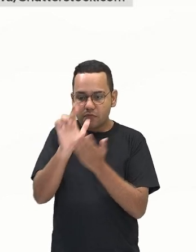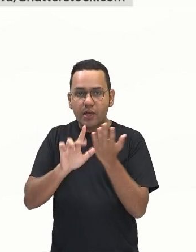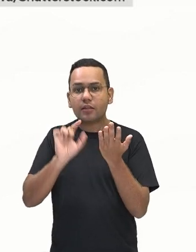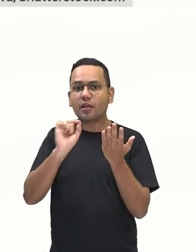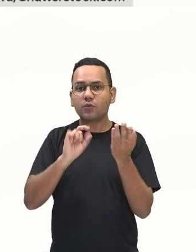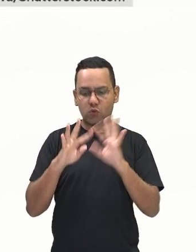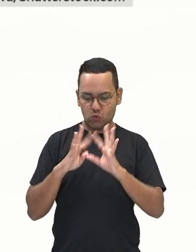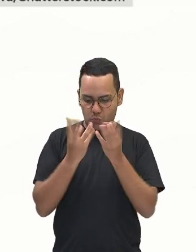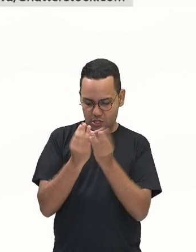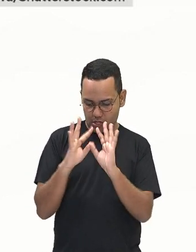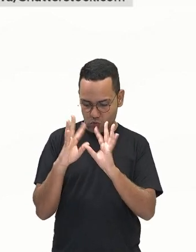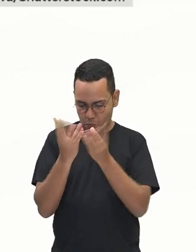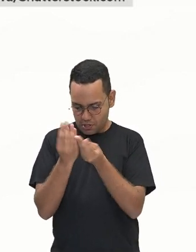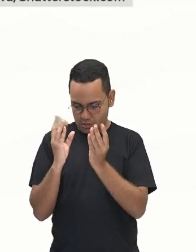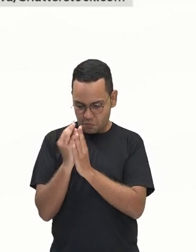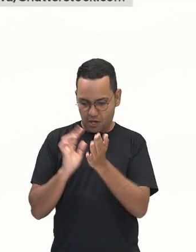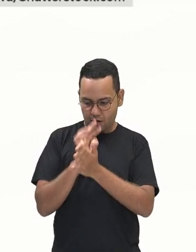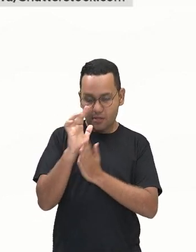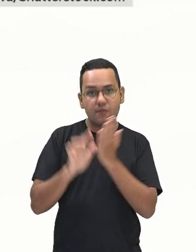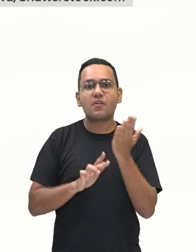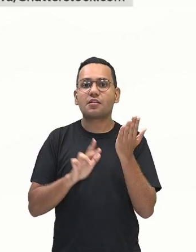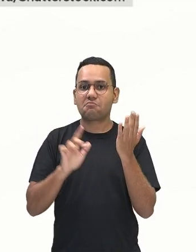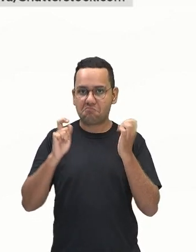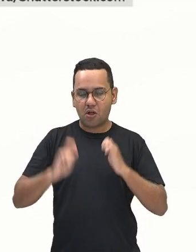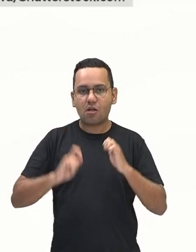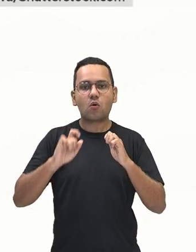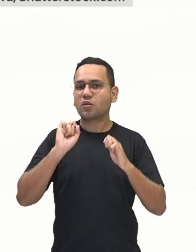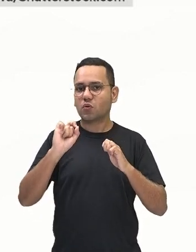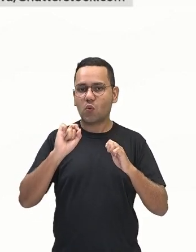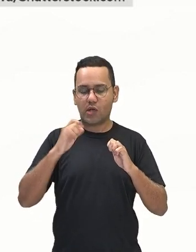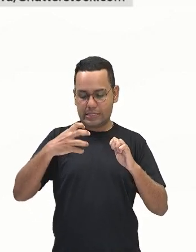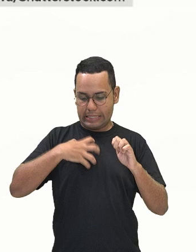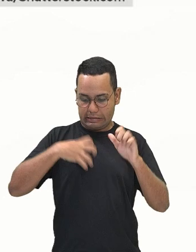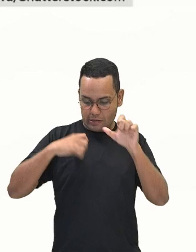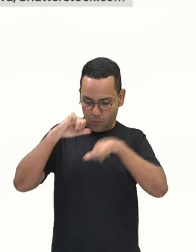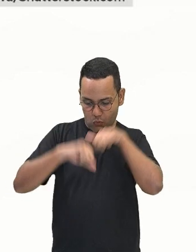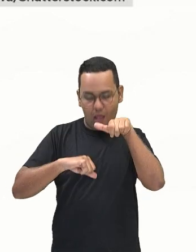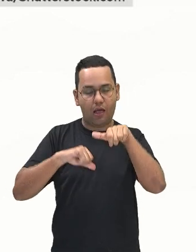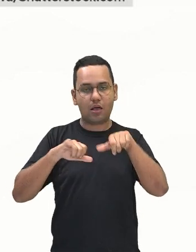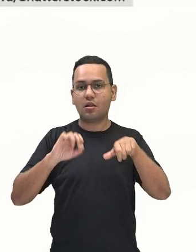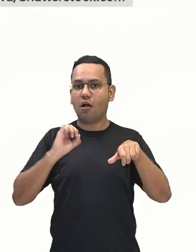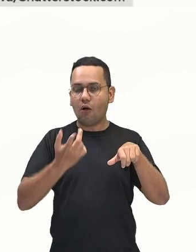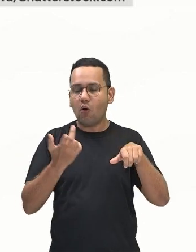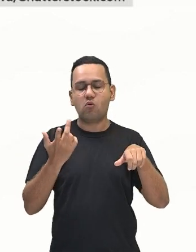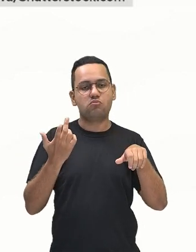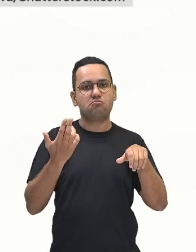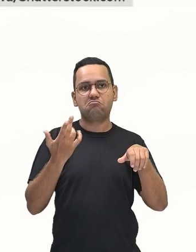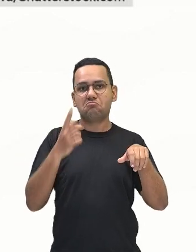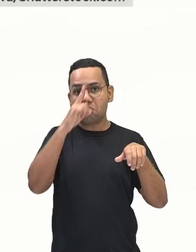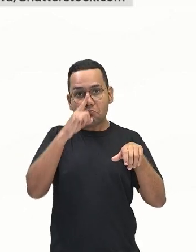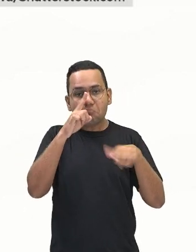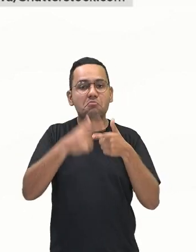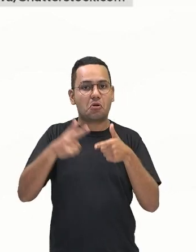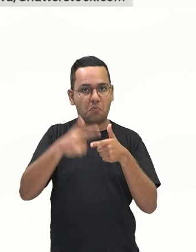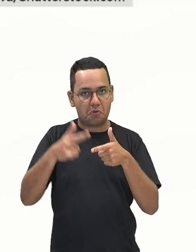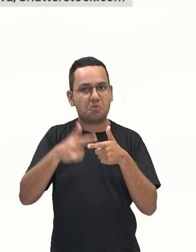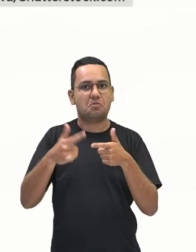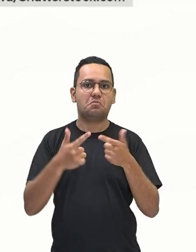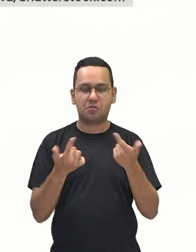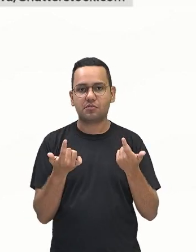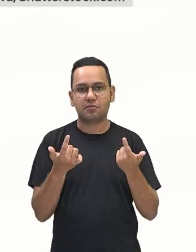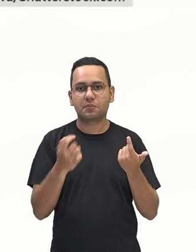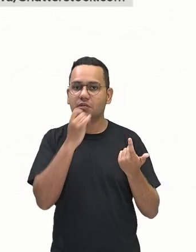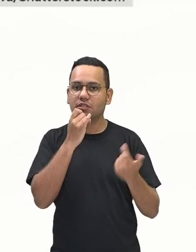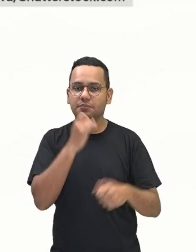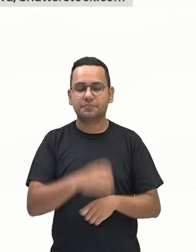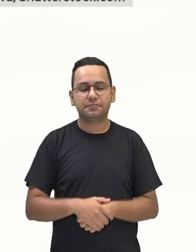seja, como não tem orientação médica, elas podem causar ali interação indesejada,